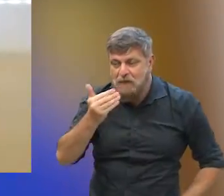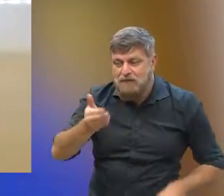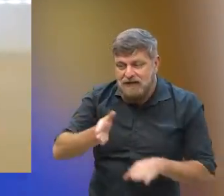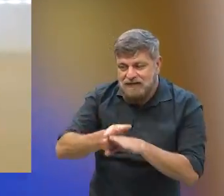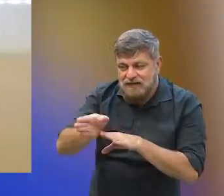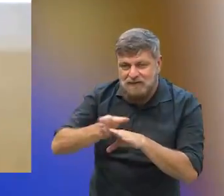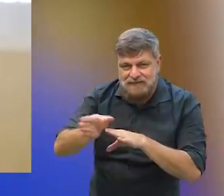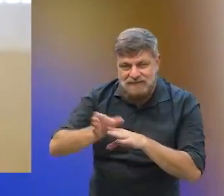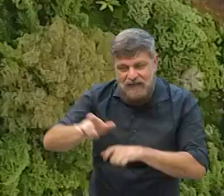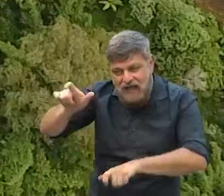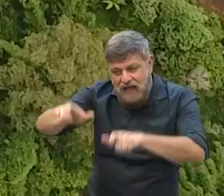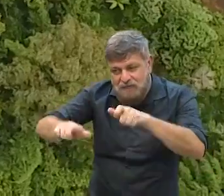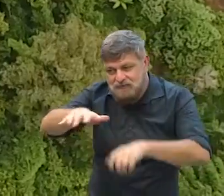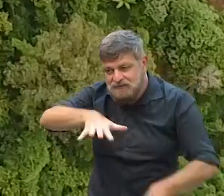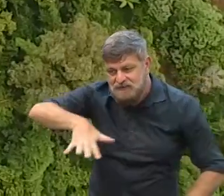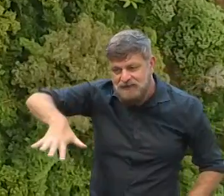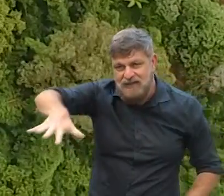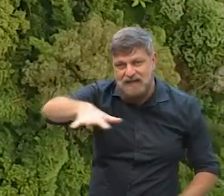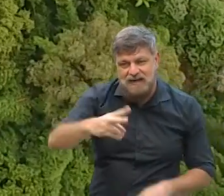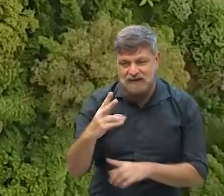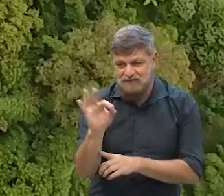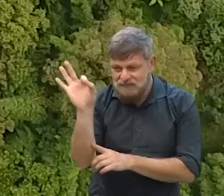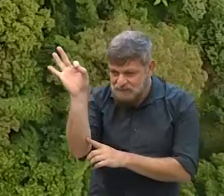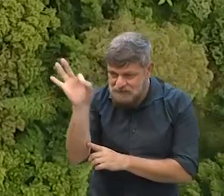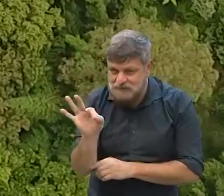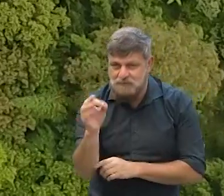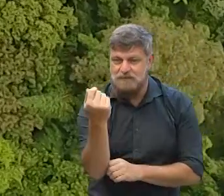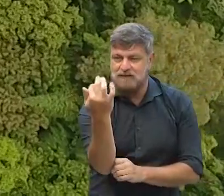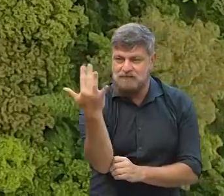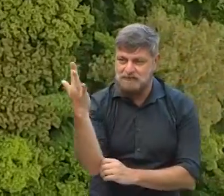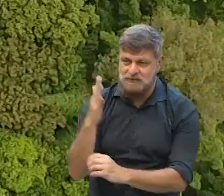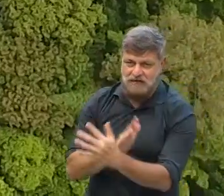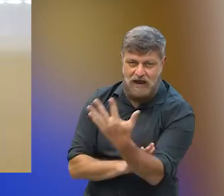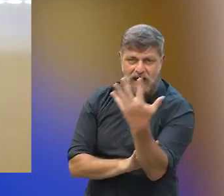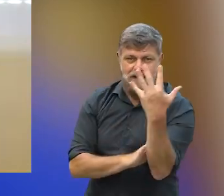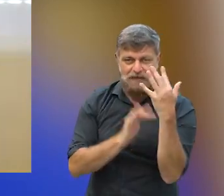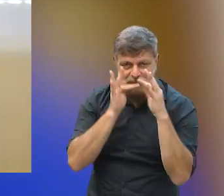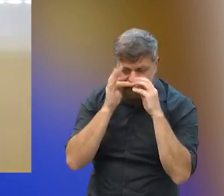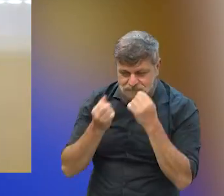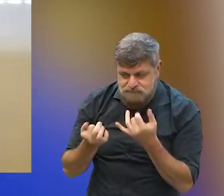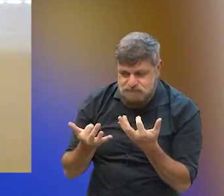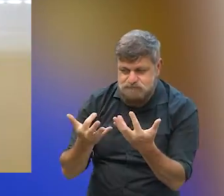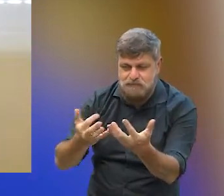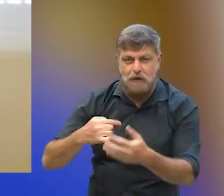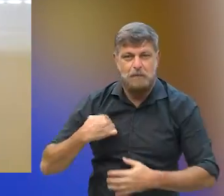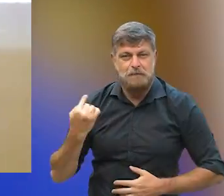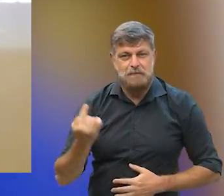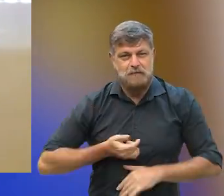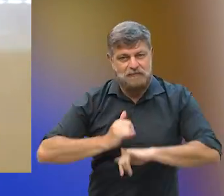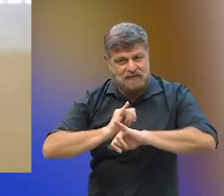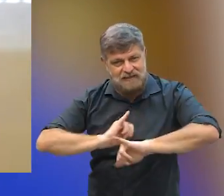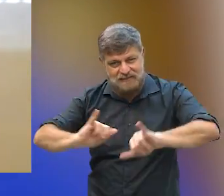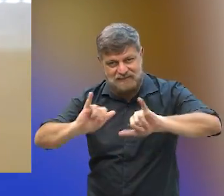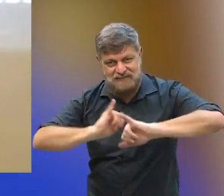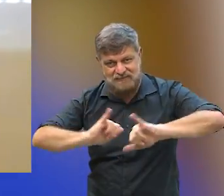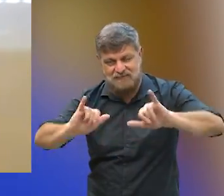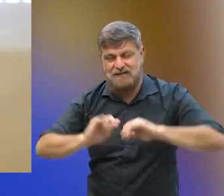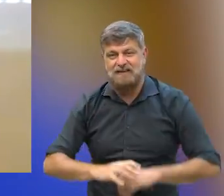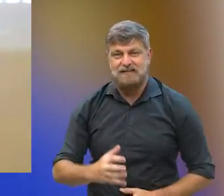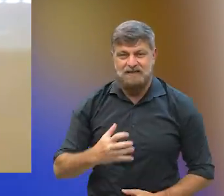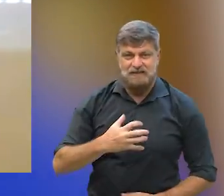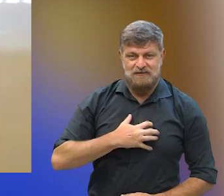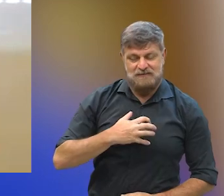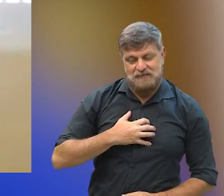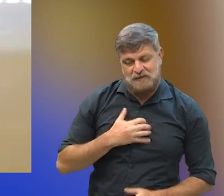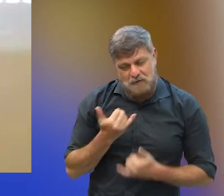de ter a sua reserva legal de 20%. Então, a gente fala assim, de forma